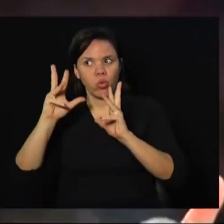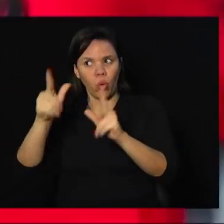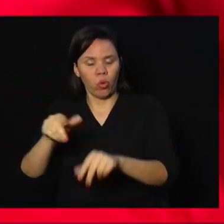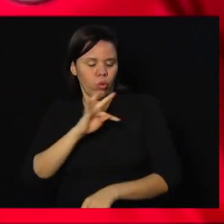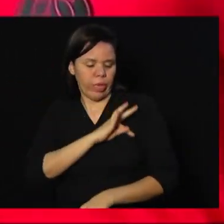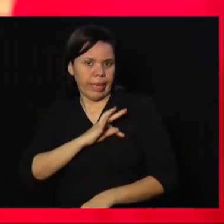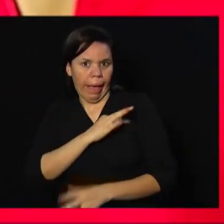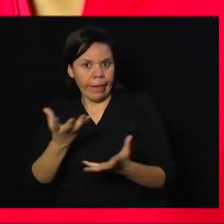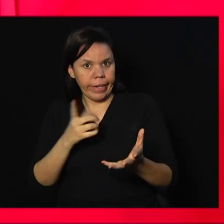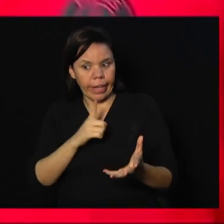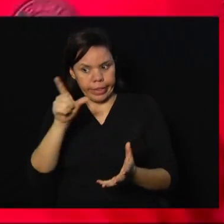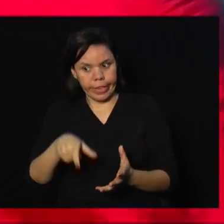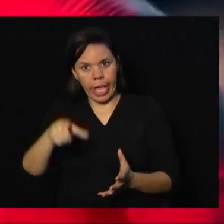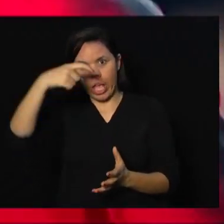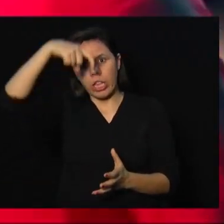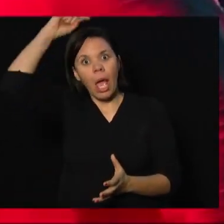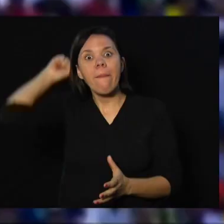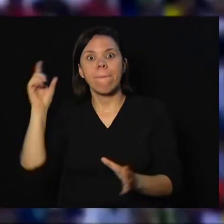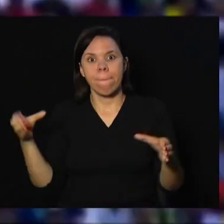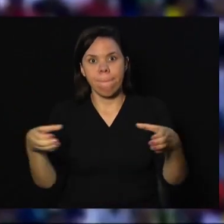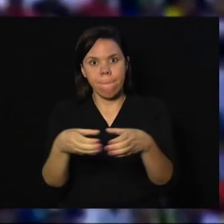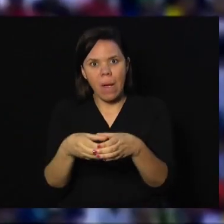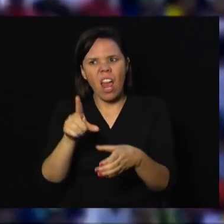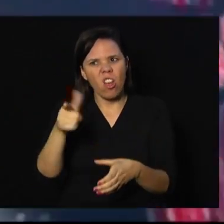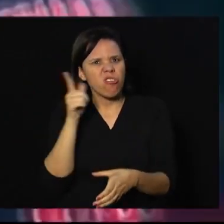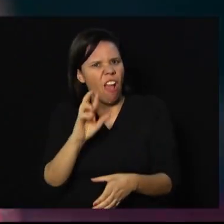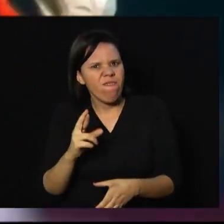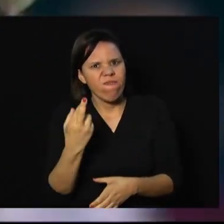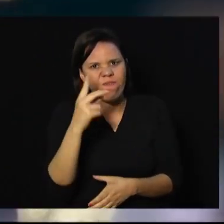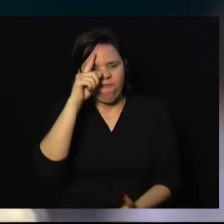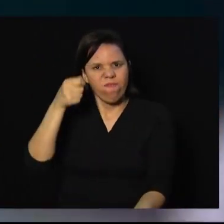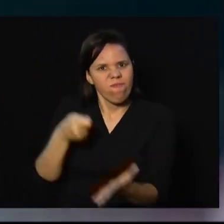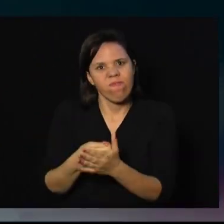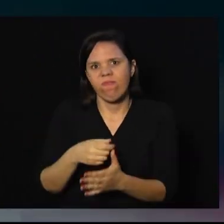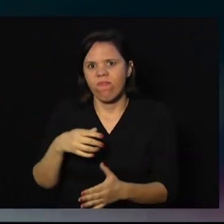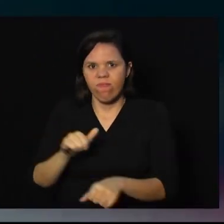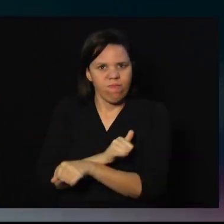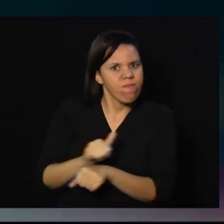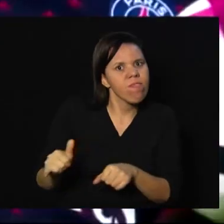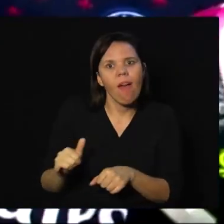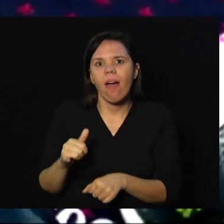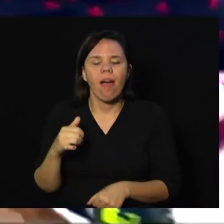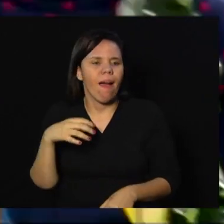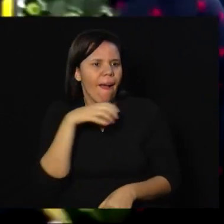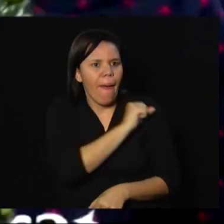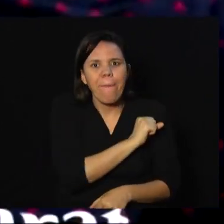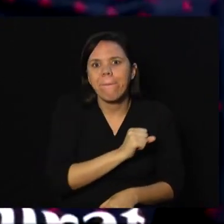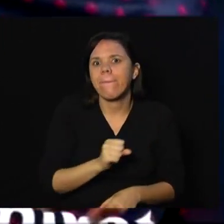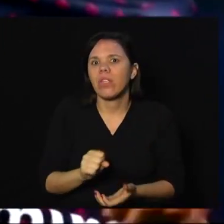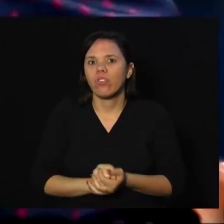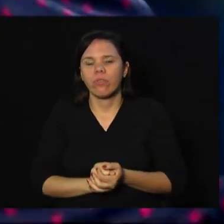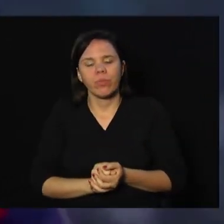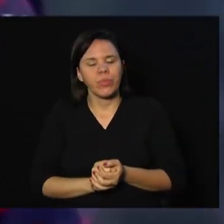tê-lo no seu time, porque ele resolve, ele é decisivo, né, ele